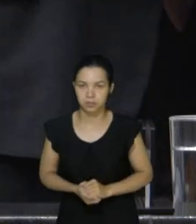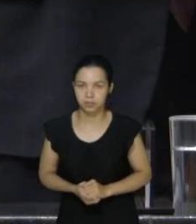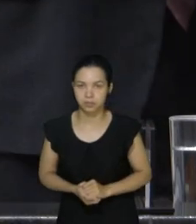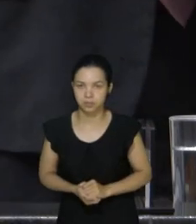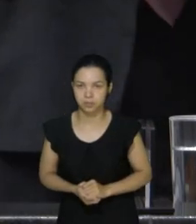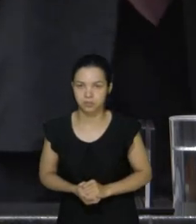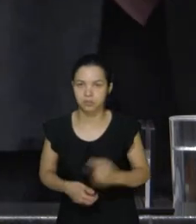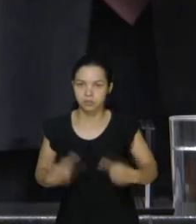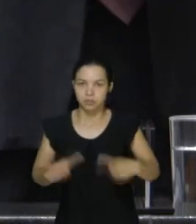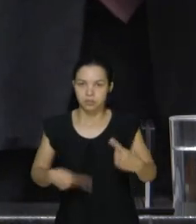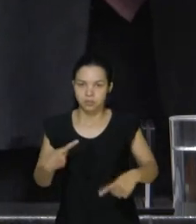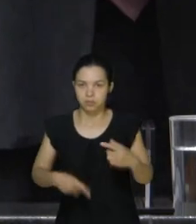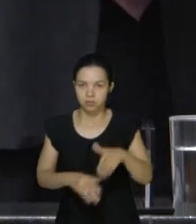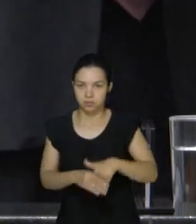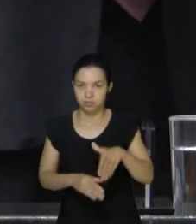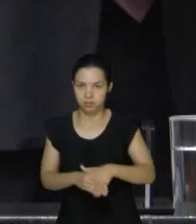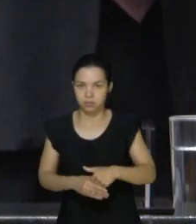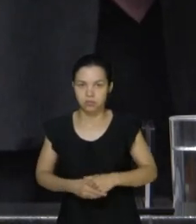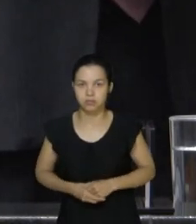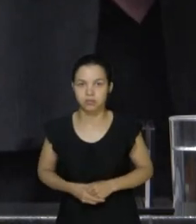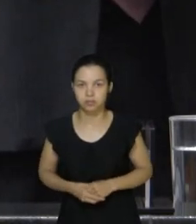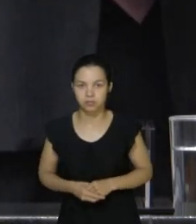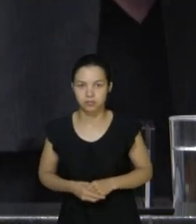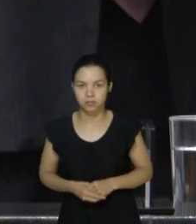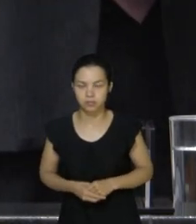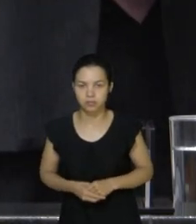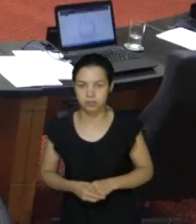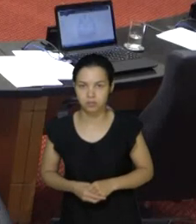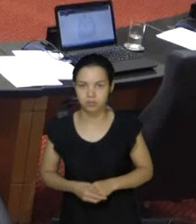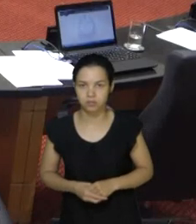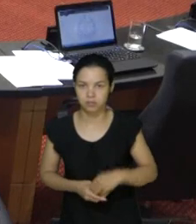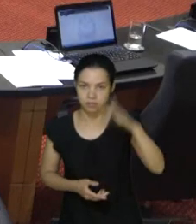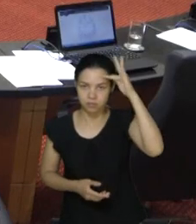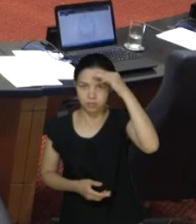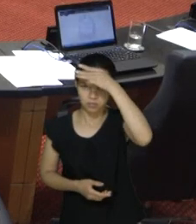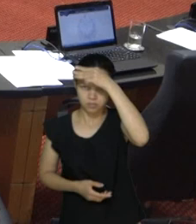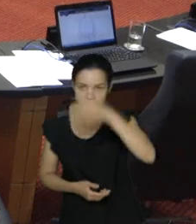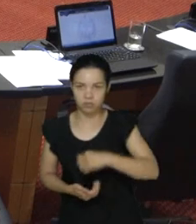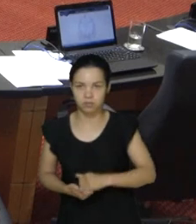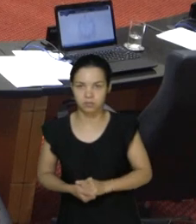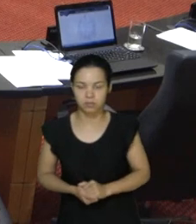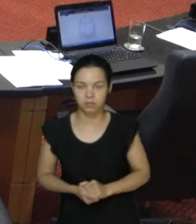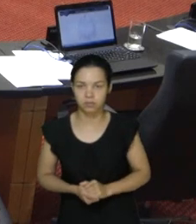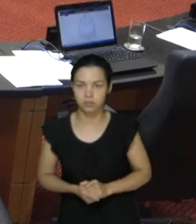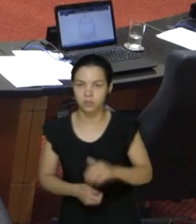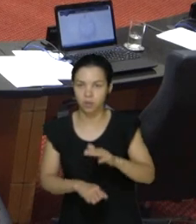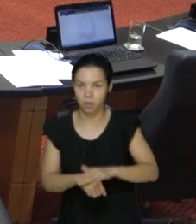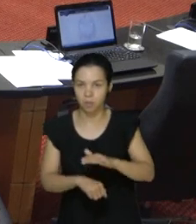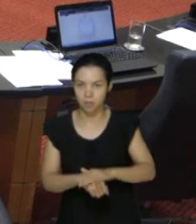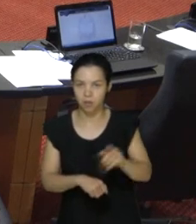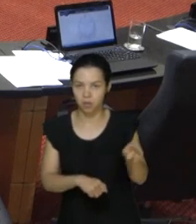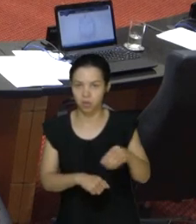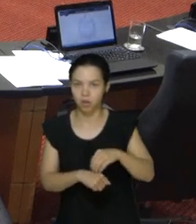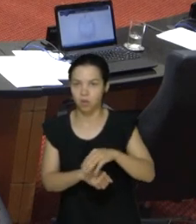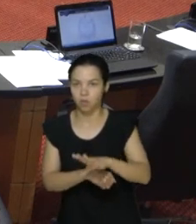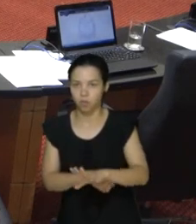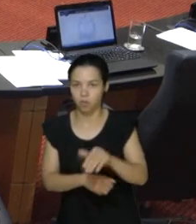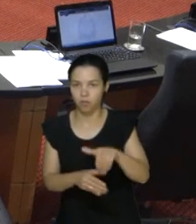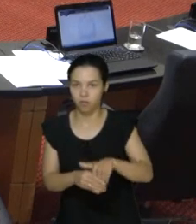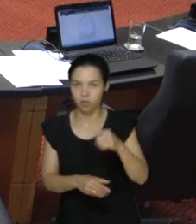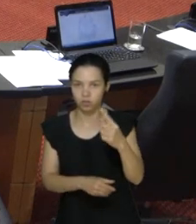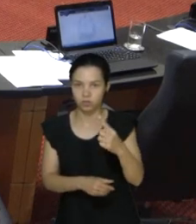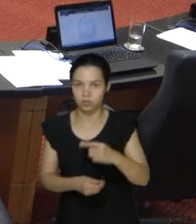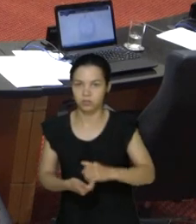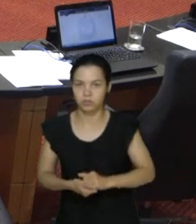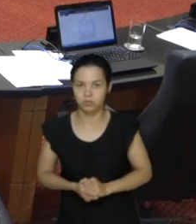discussão. Presidente. Deputado Fabiano da Luz. O autor orienta voto 1. O autor orienta voto 1 da